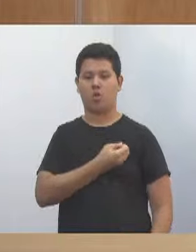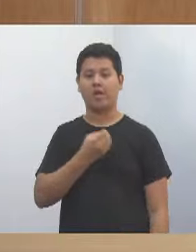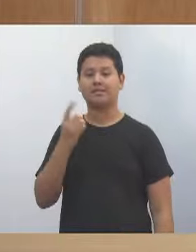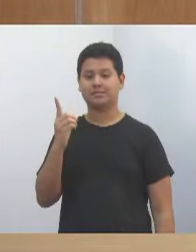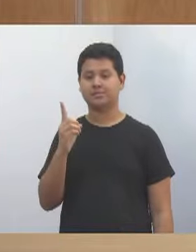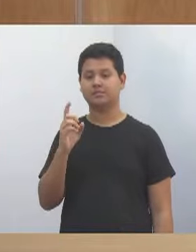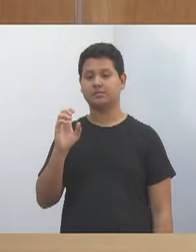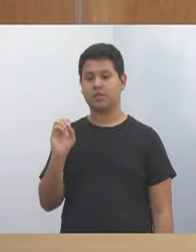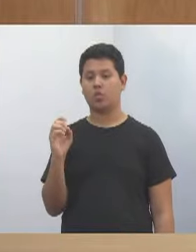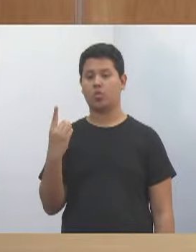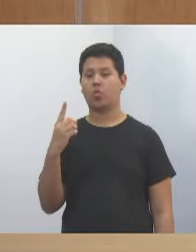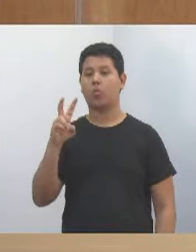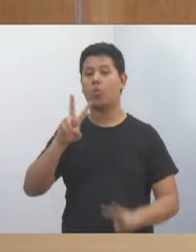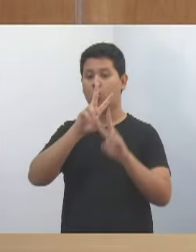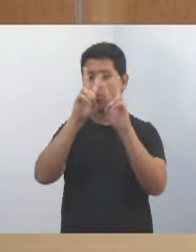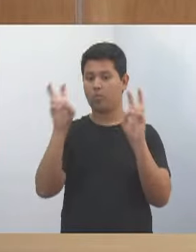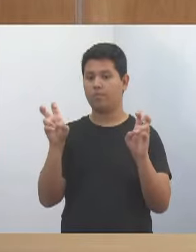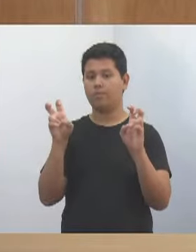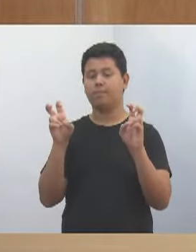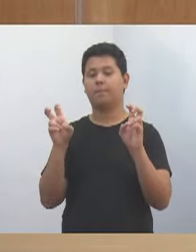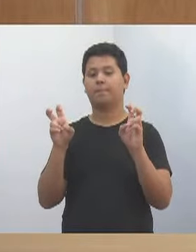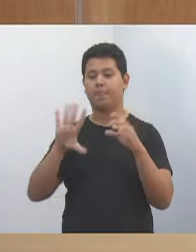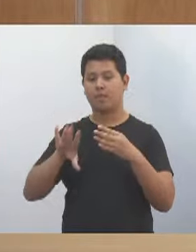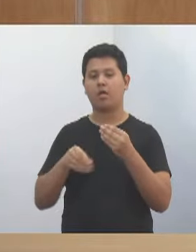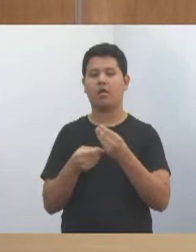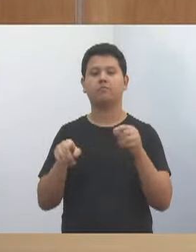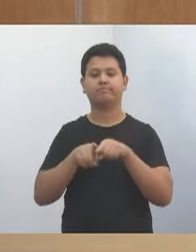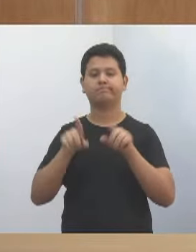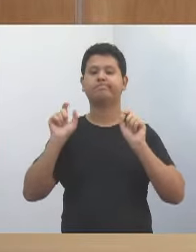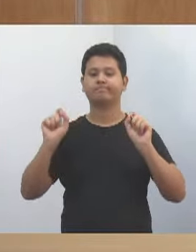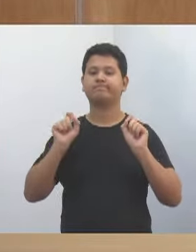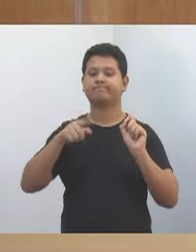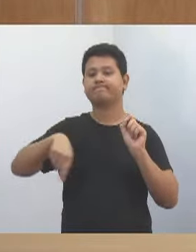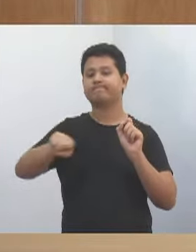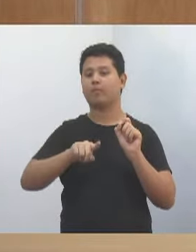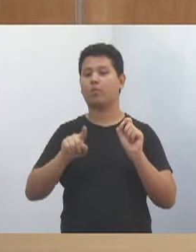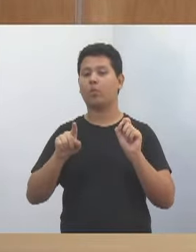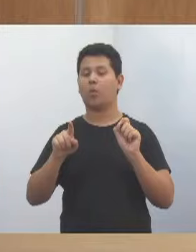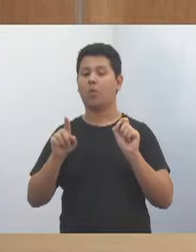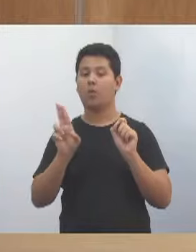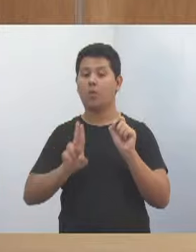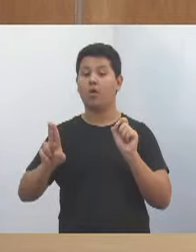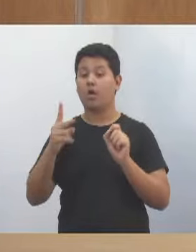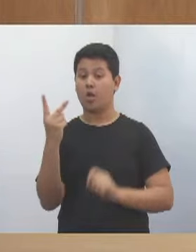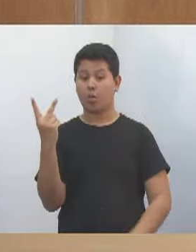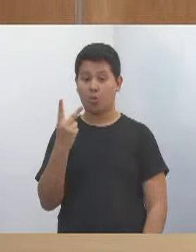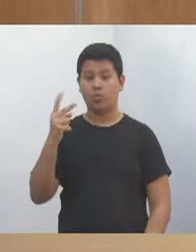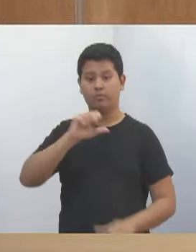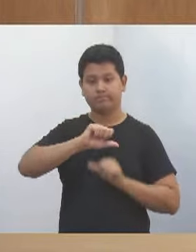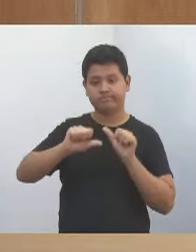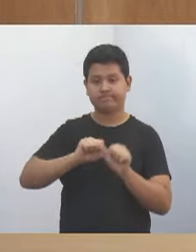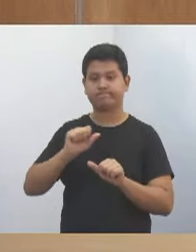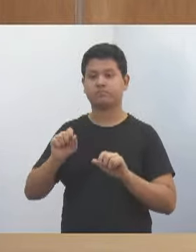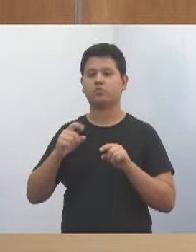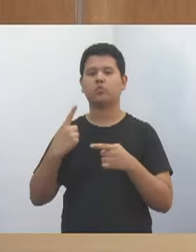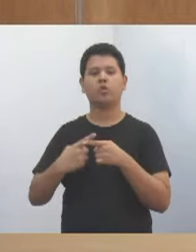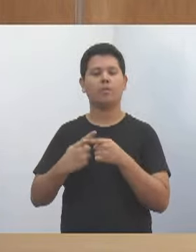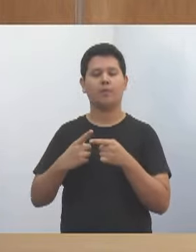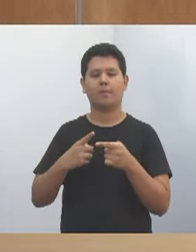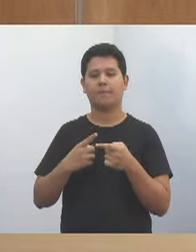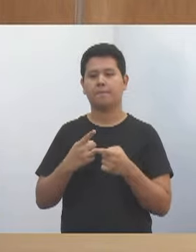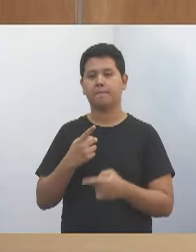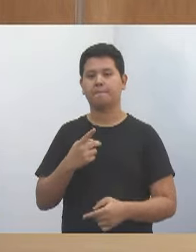sobre a questão da permeabilidade também. Tá? Nós estamos fazendo essas duas mudanças porque eu estou